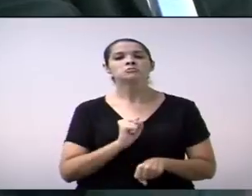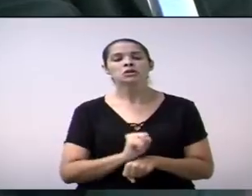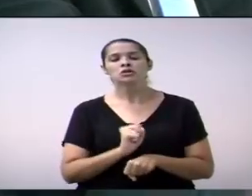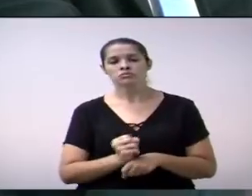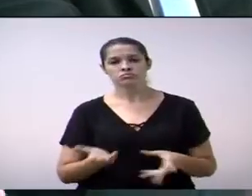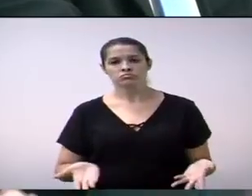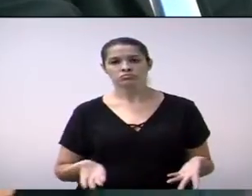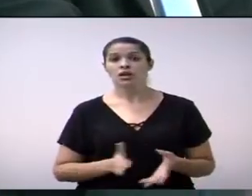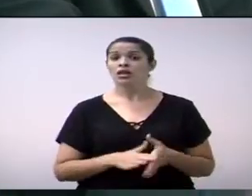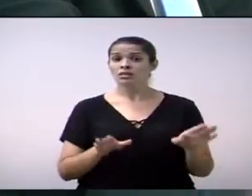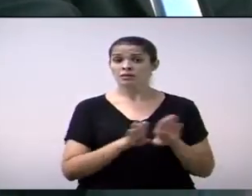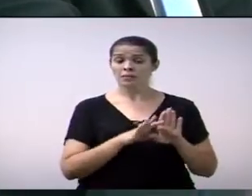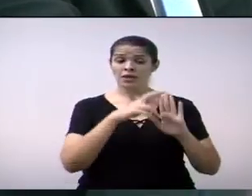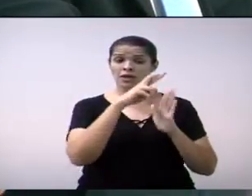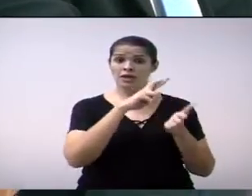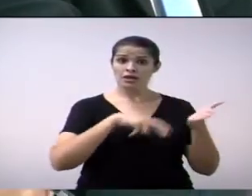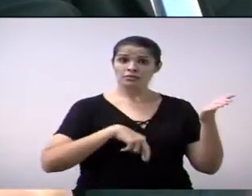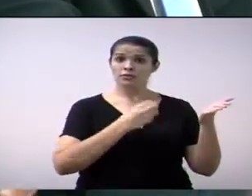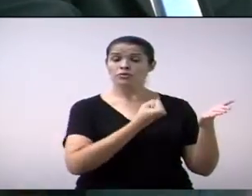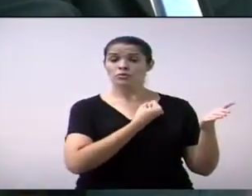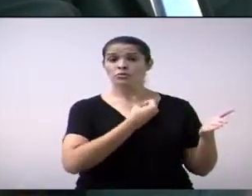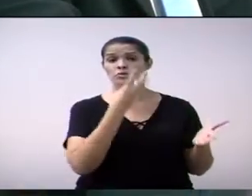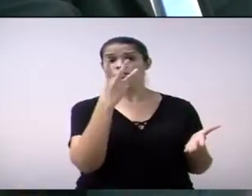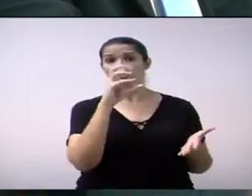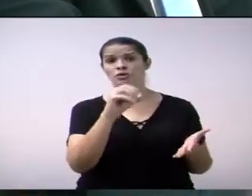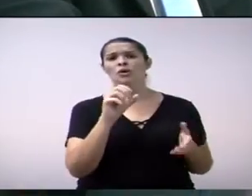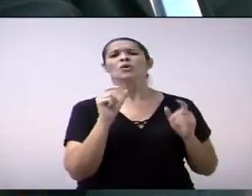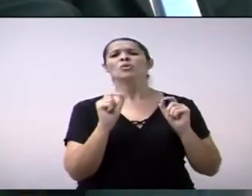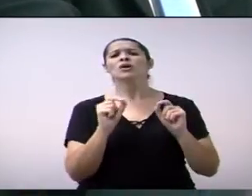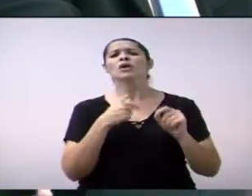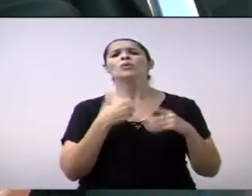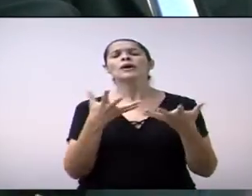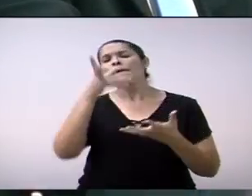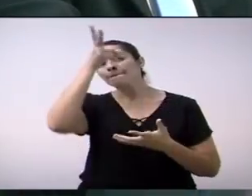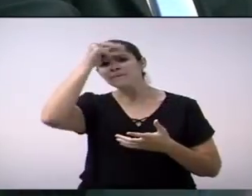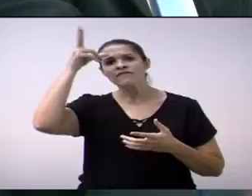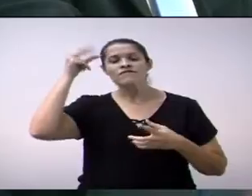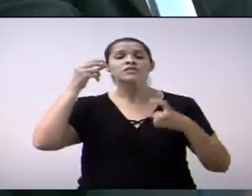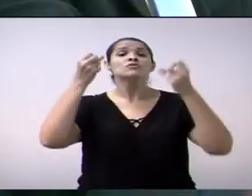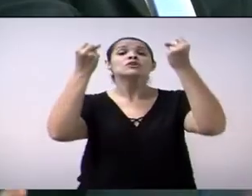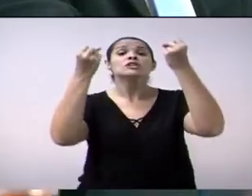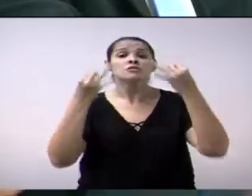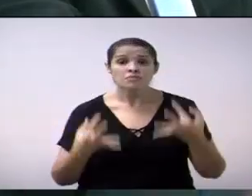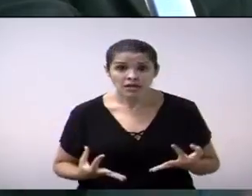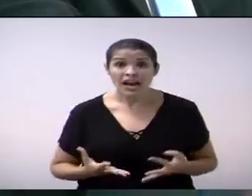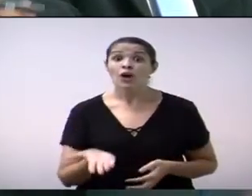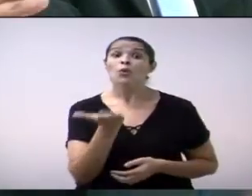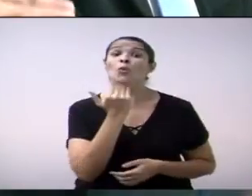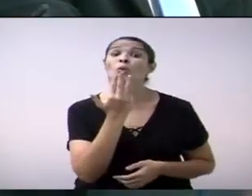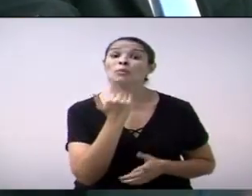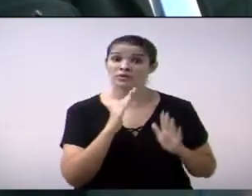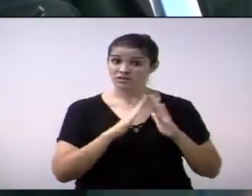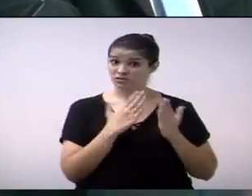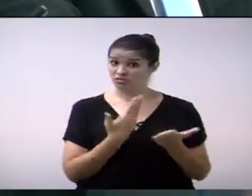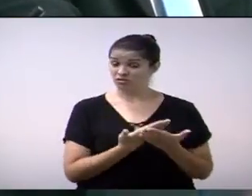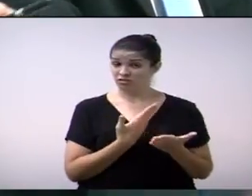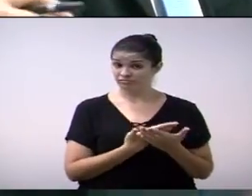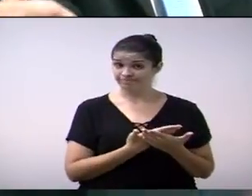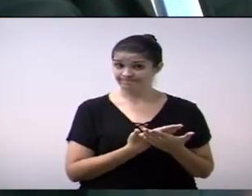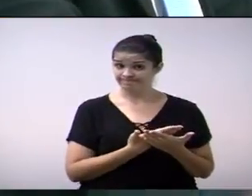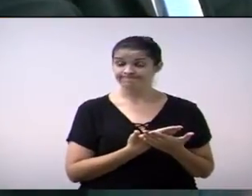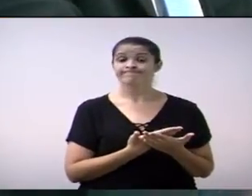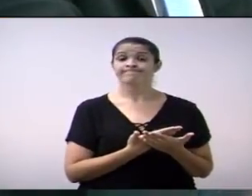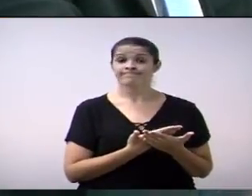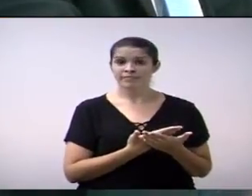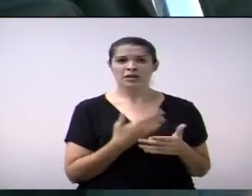é uma oportunidade do prefeito explicar em relação à merenda. Então, mantendo a coerência do que eu estou falando. A gente viu inúmeros ataques